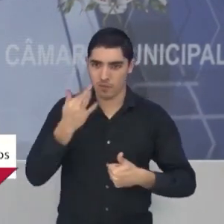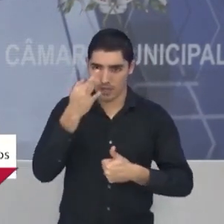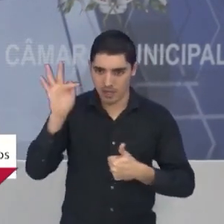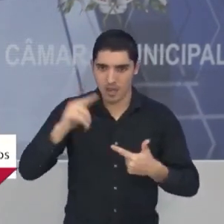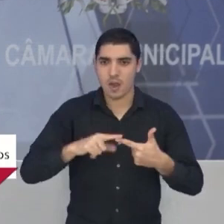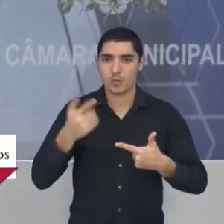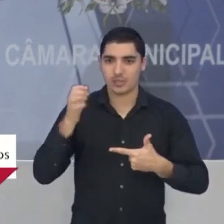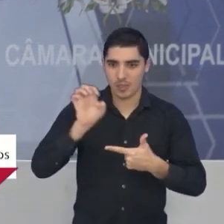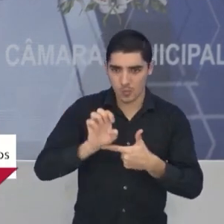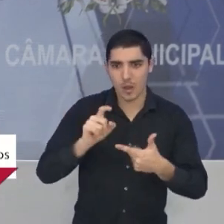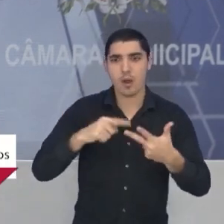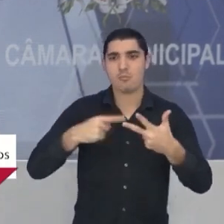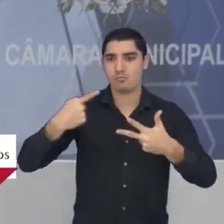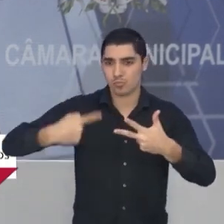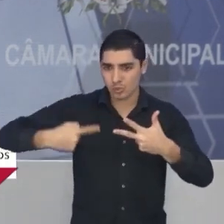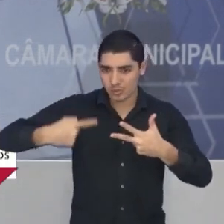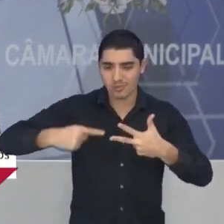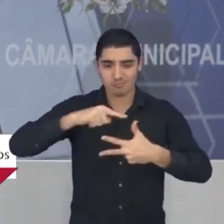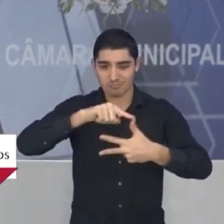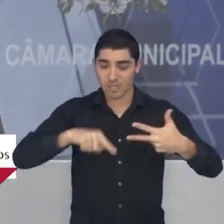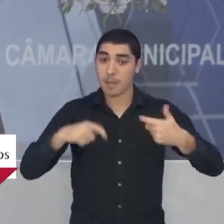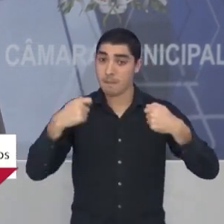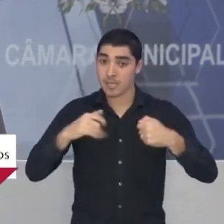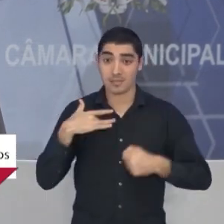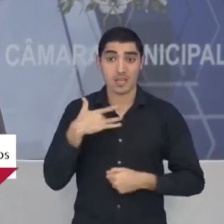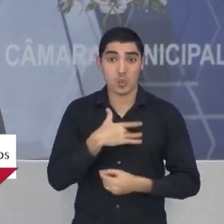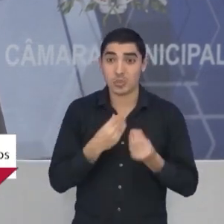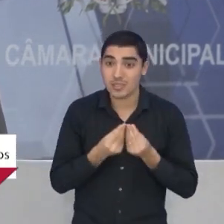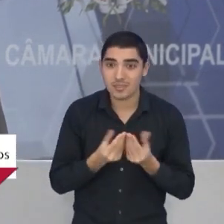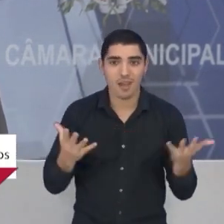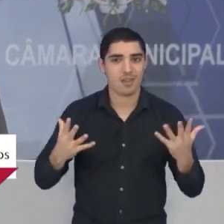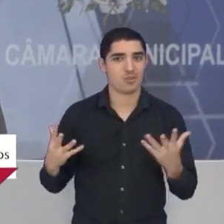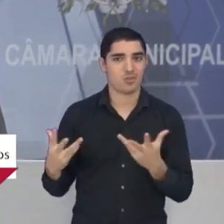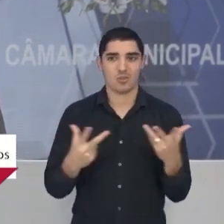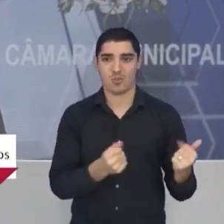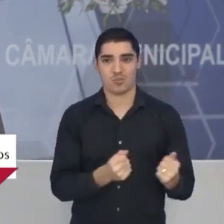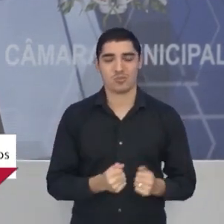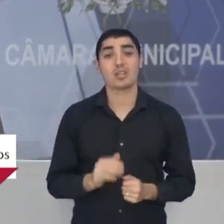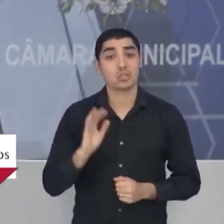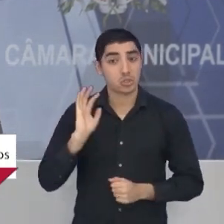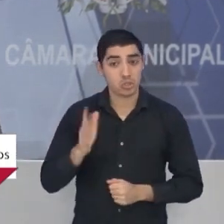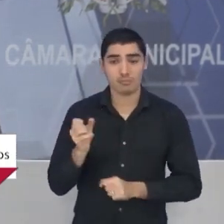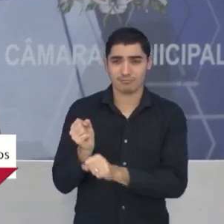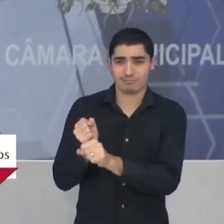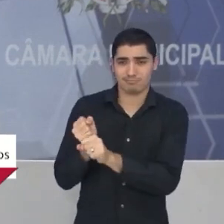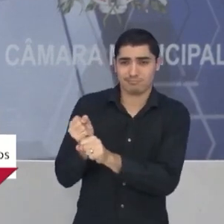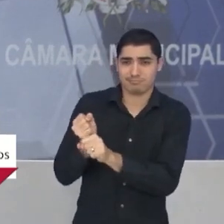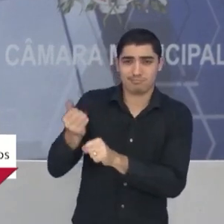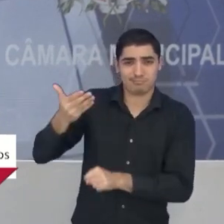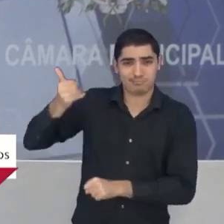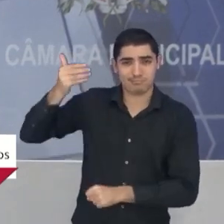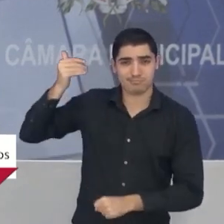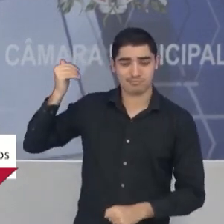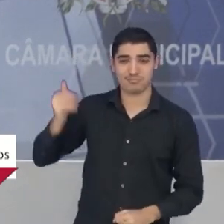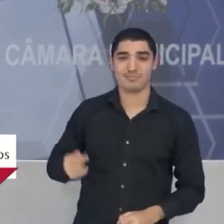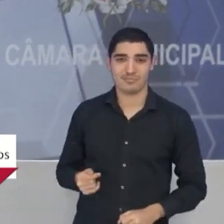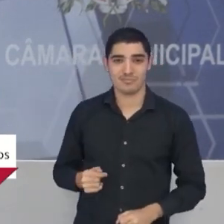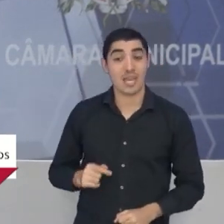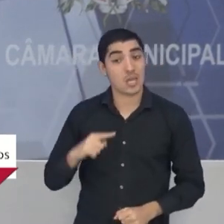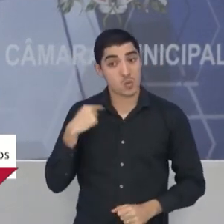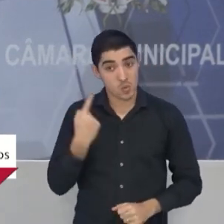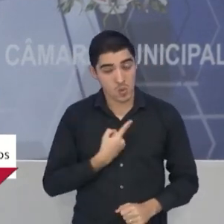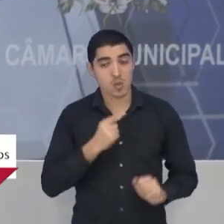disso então limites já vem de algumas décadas nós estamos fazendo cumprimento